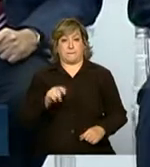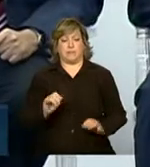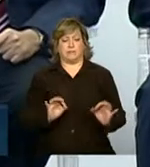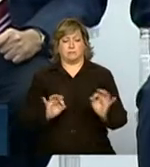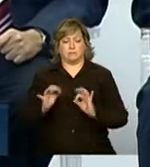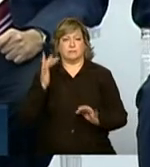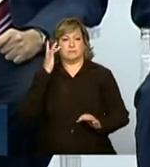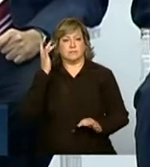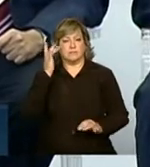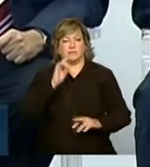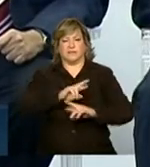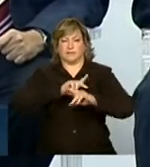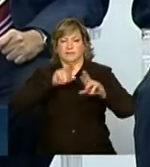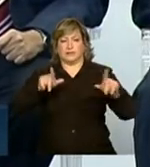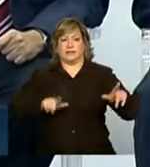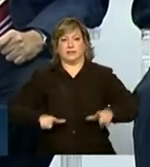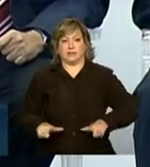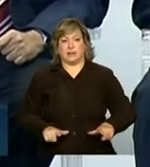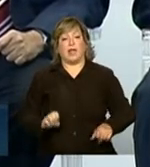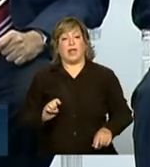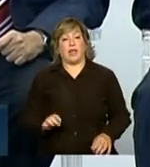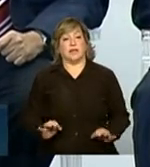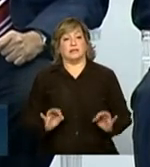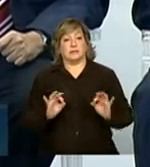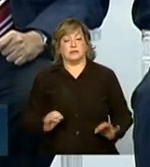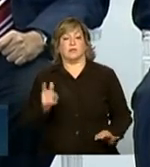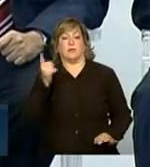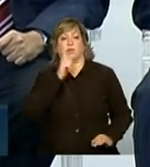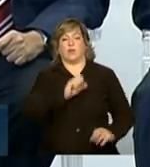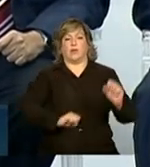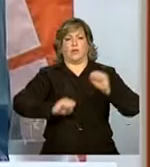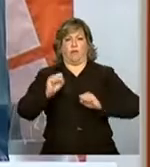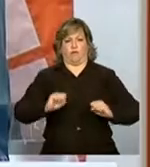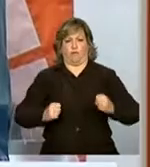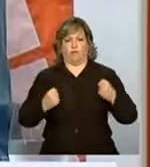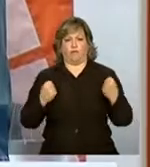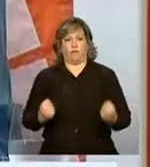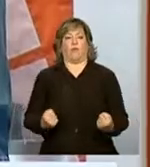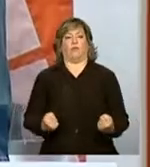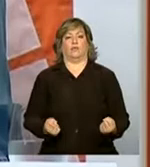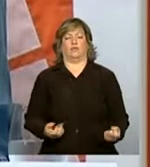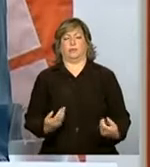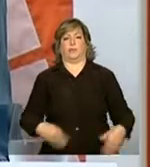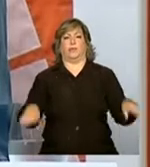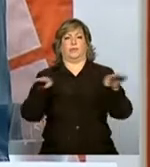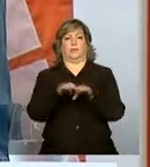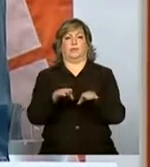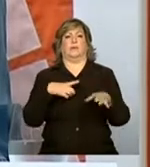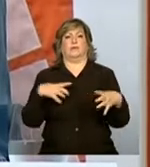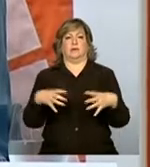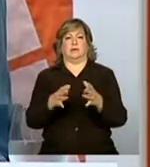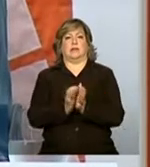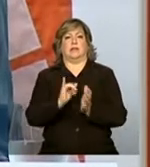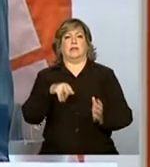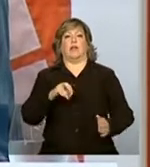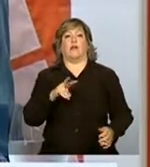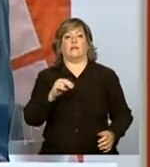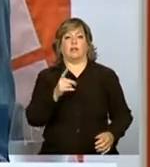outras iniciativas é a consolidação de uma indústria nacional vigorosa, competitiva,